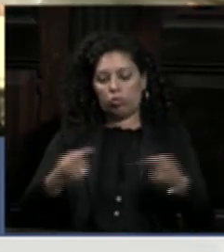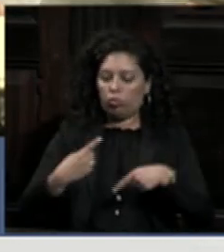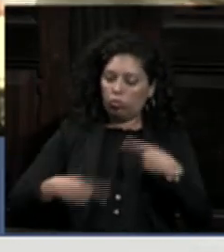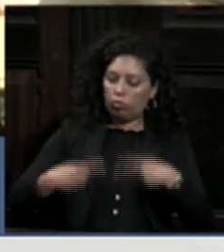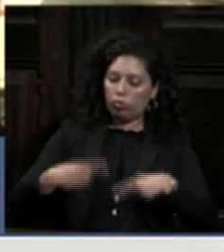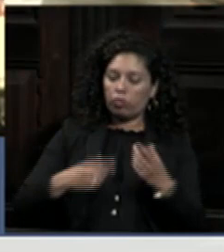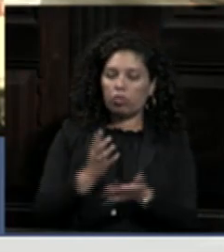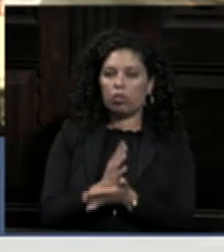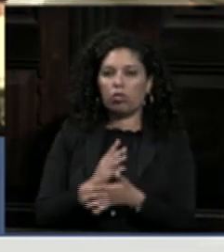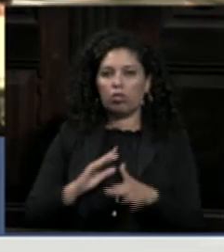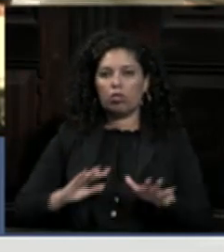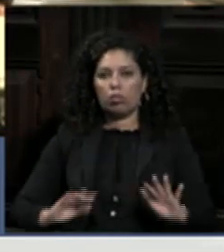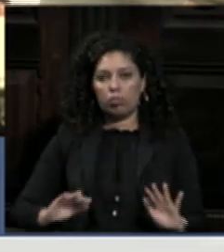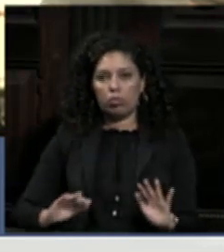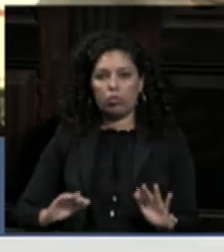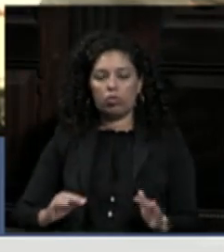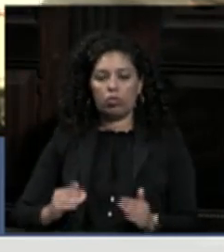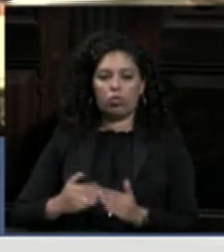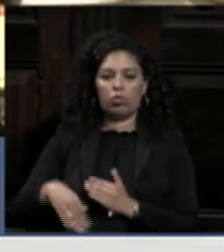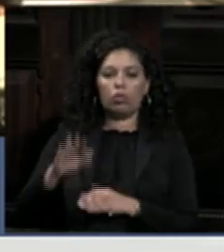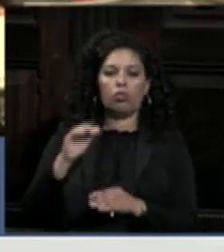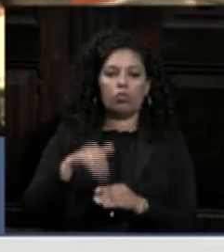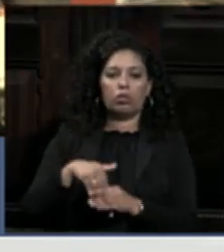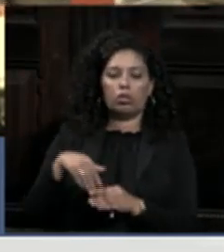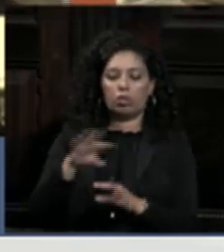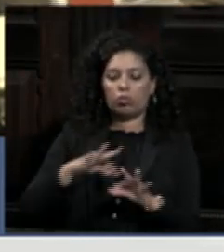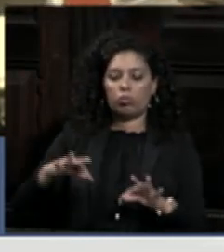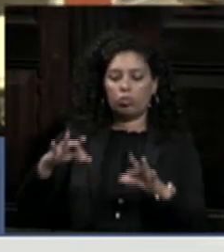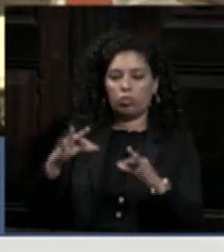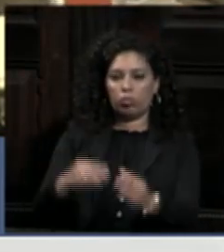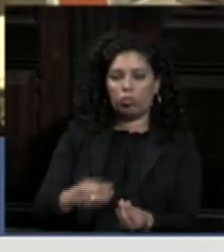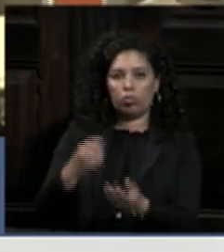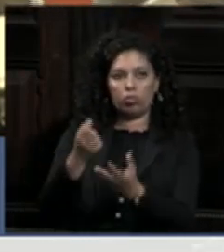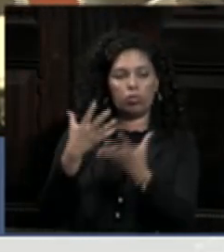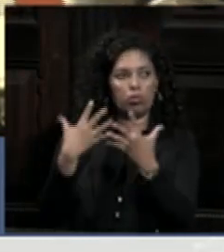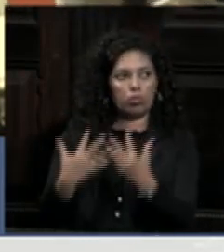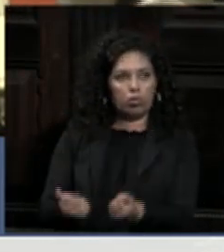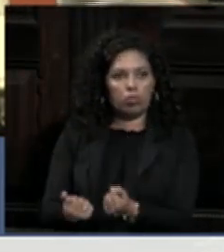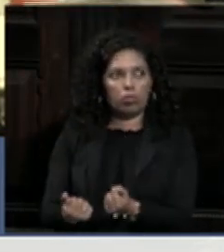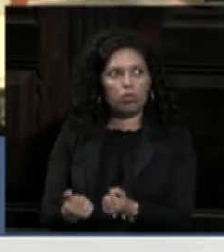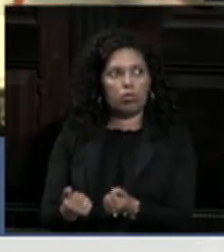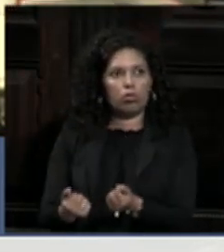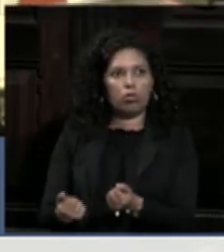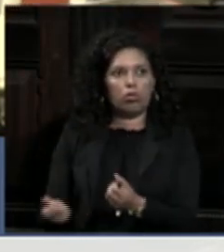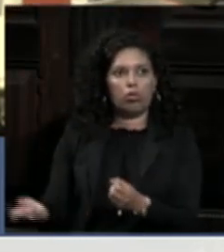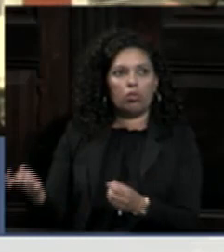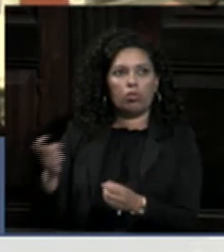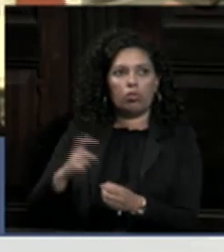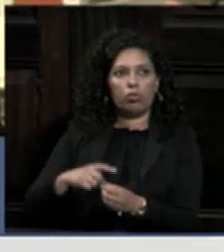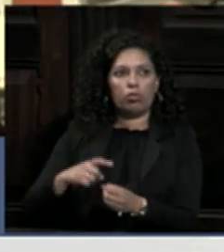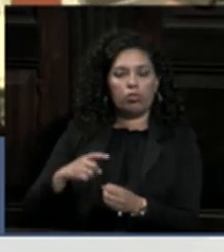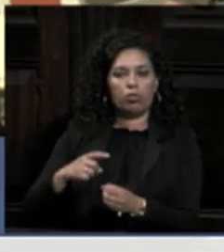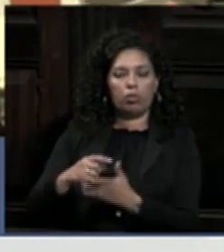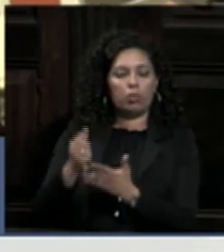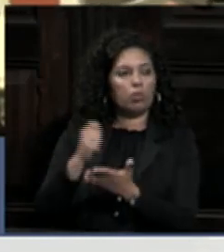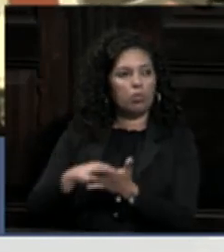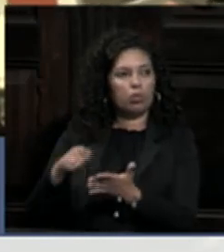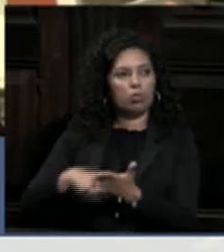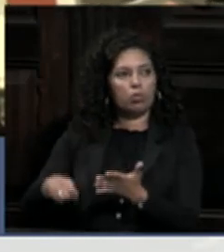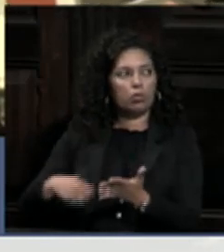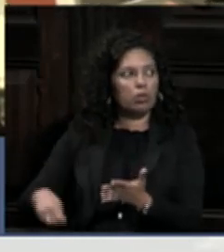na avenida que ele discute se a discussão e votação seus que a própria comissão a aprovado vai à promulgação